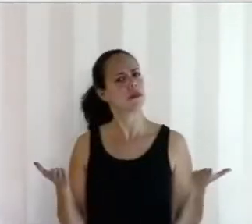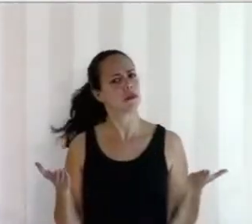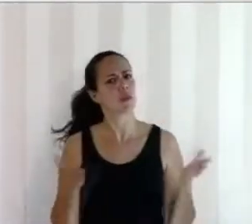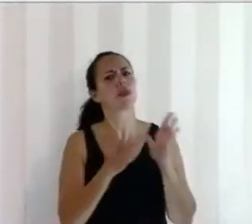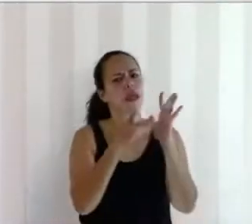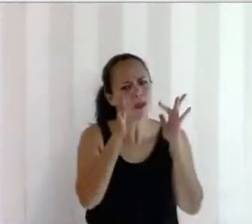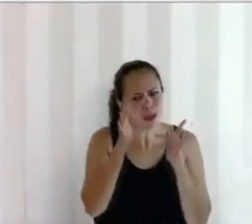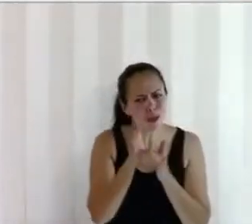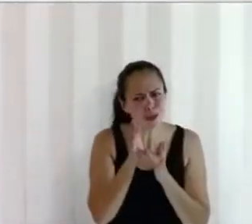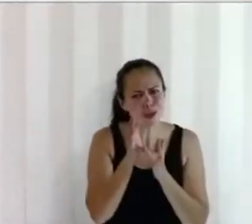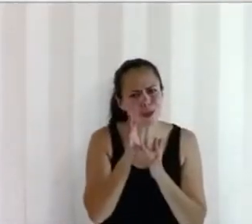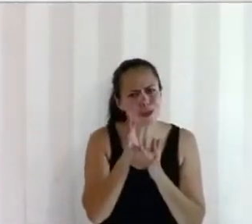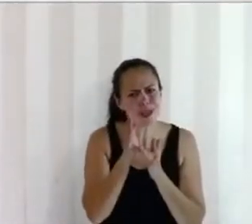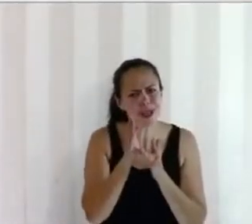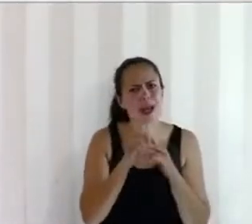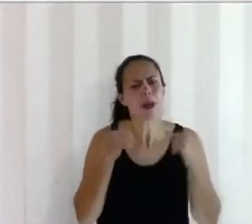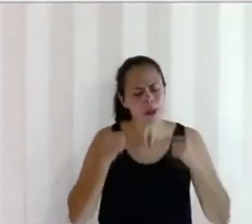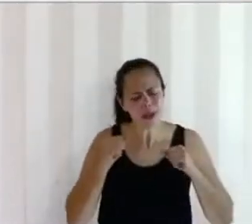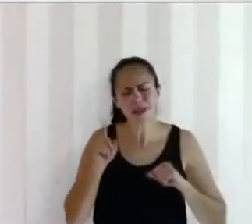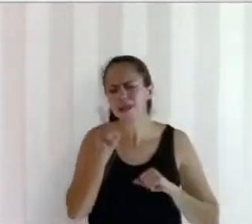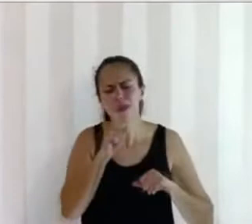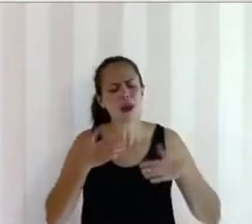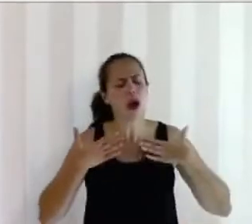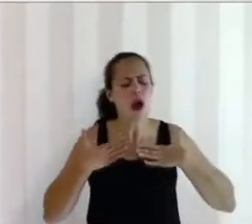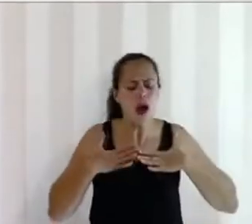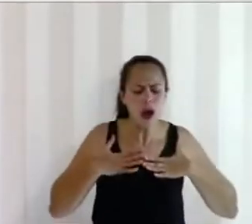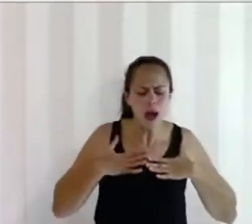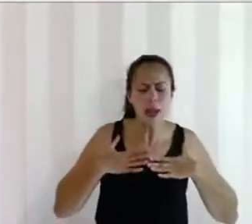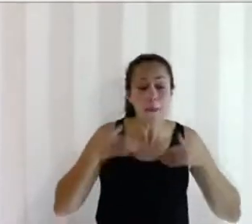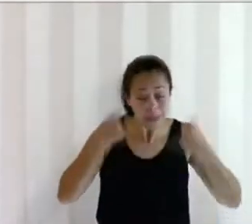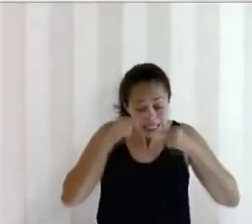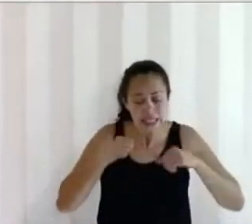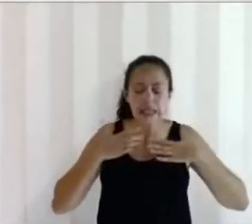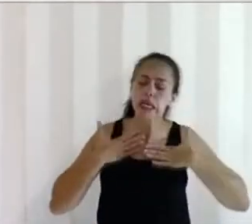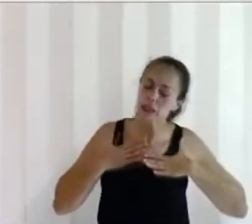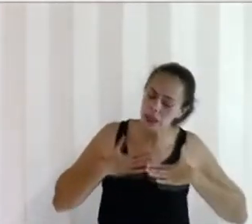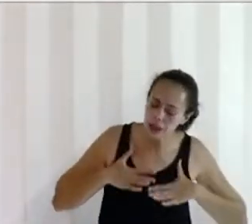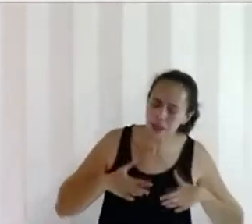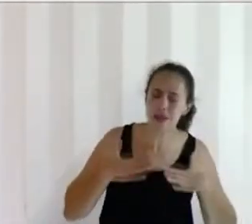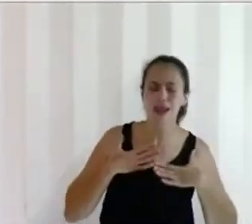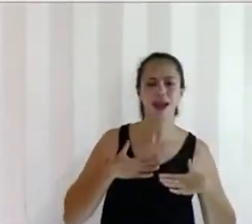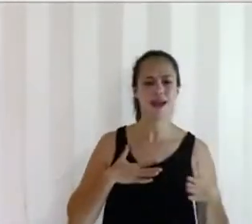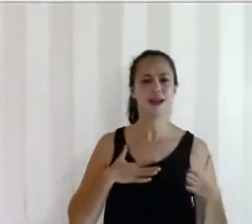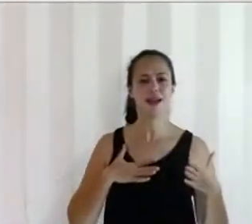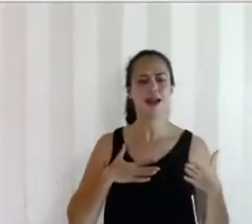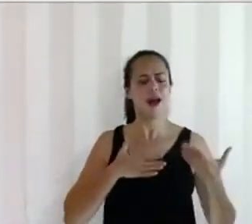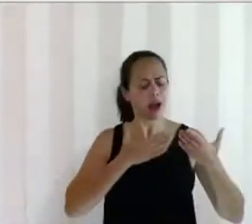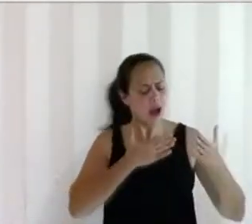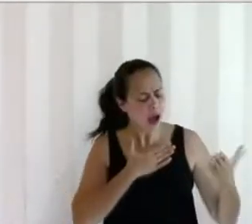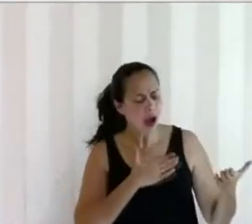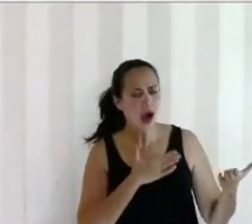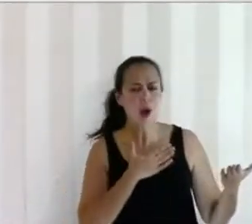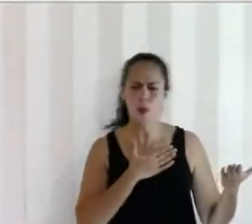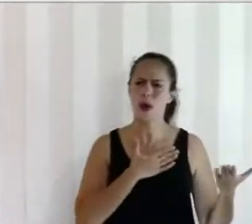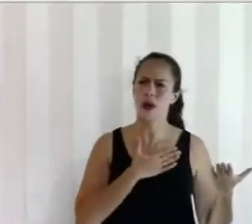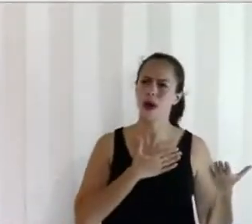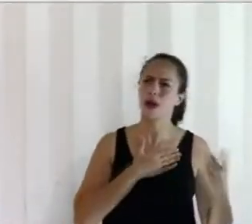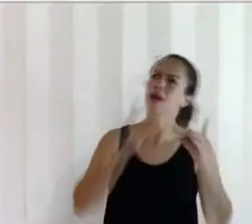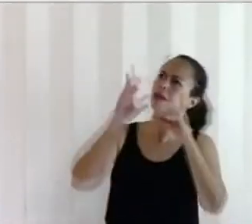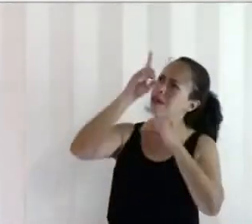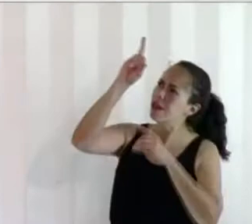de não viver cansado com outras coisas, era tempo para descansar de todas estas coisas e buscar ao